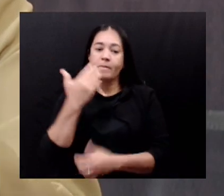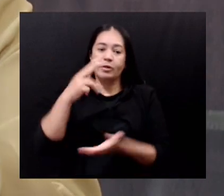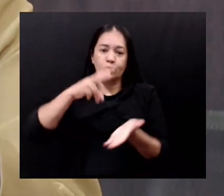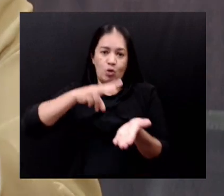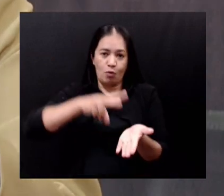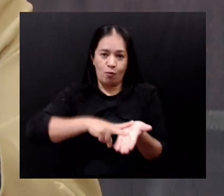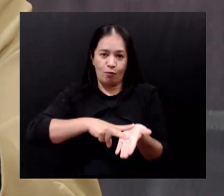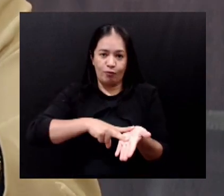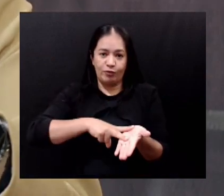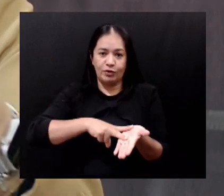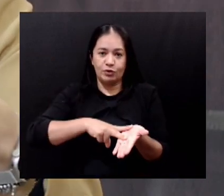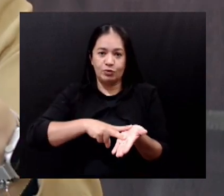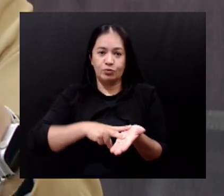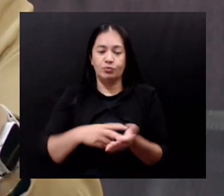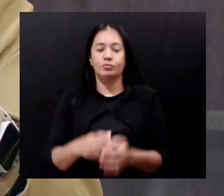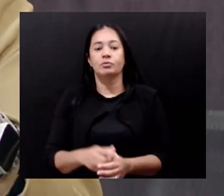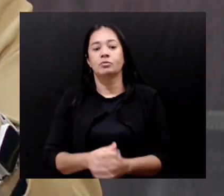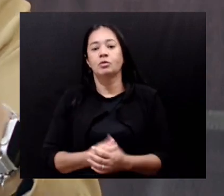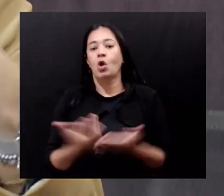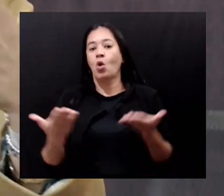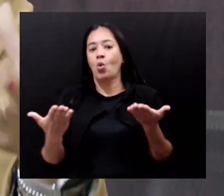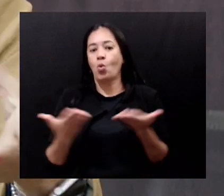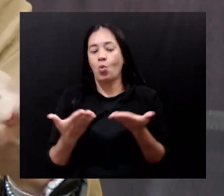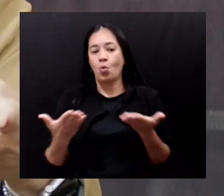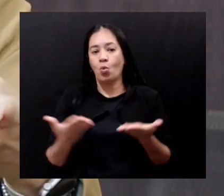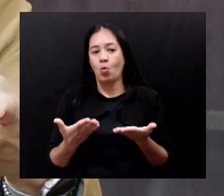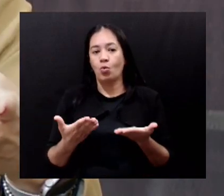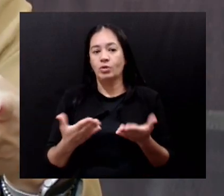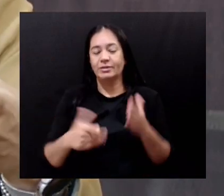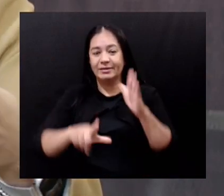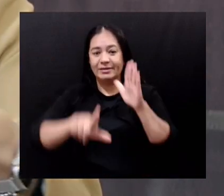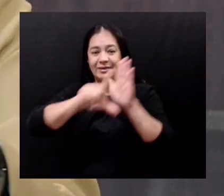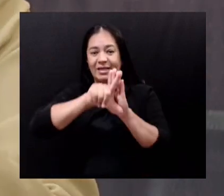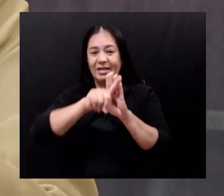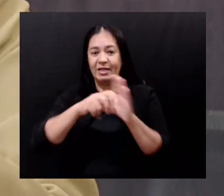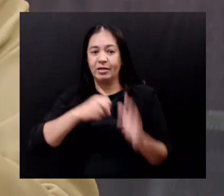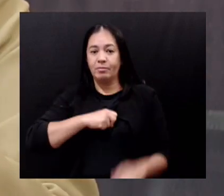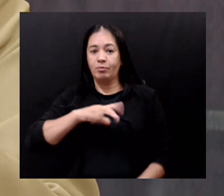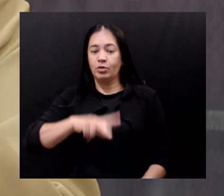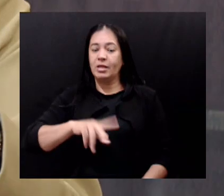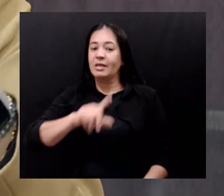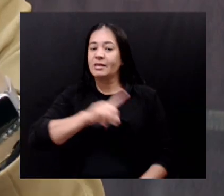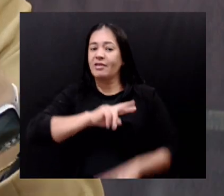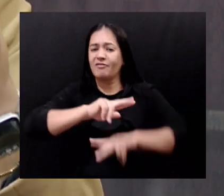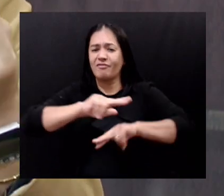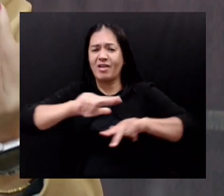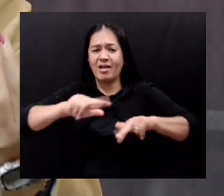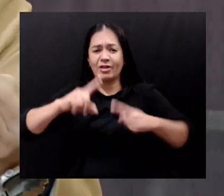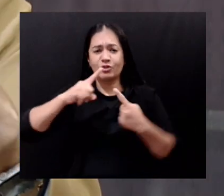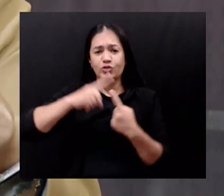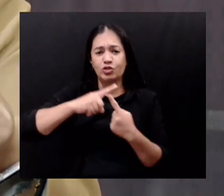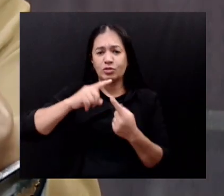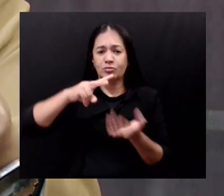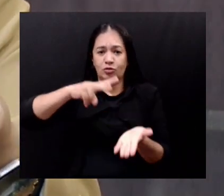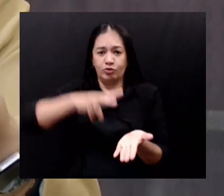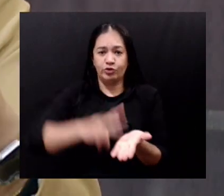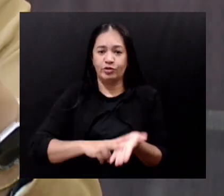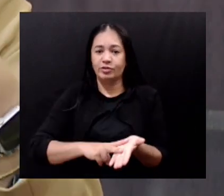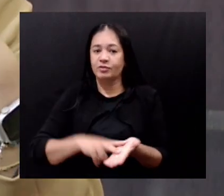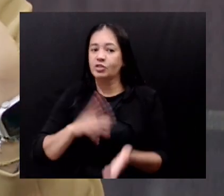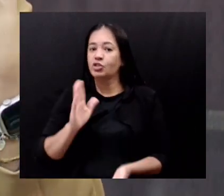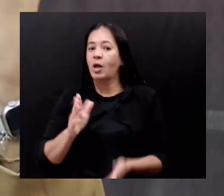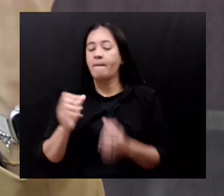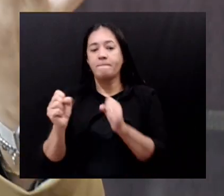dentro hoje, dentro da legislação portuguesa, vários tipos de visto. Então a pessoa já pode sair daqui com visto de trabalho, de